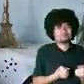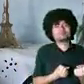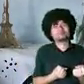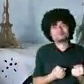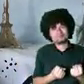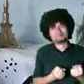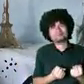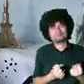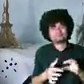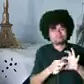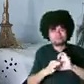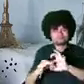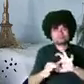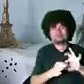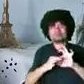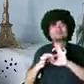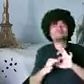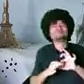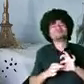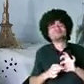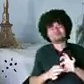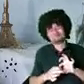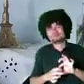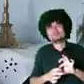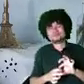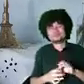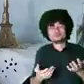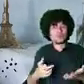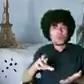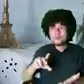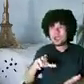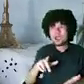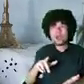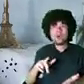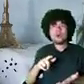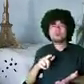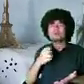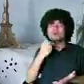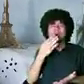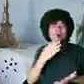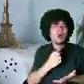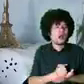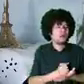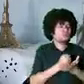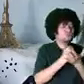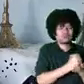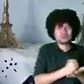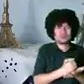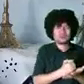a fraternidade, o irmão lobo, que não faz